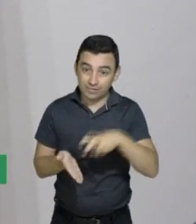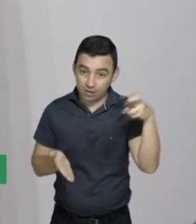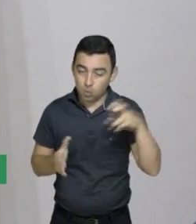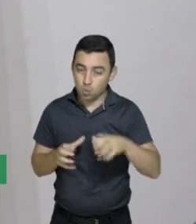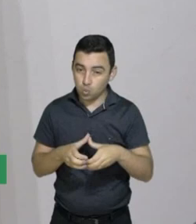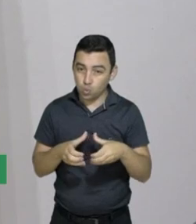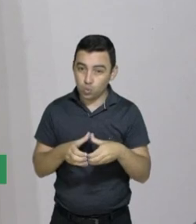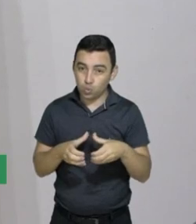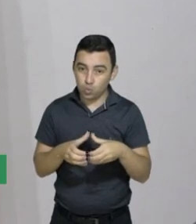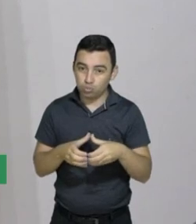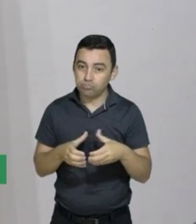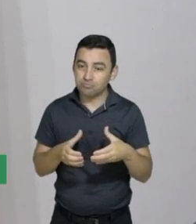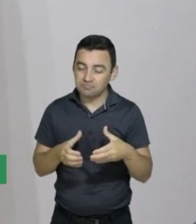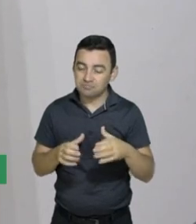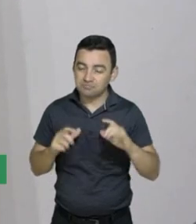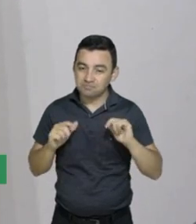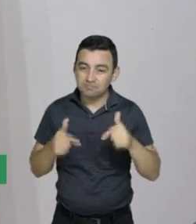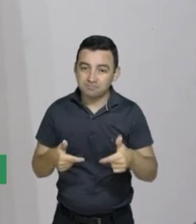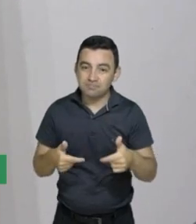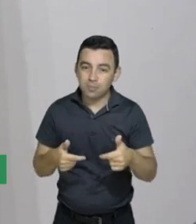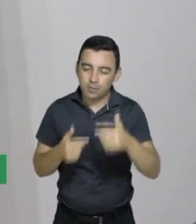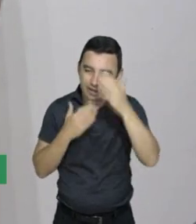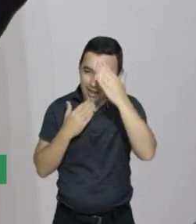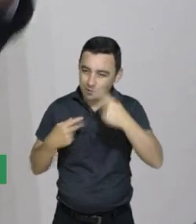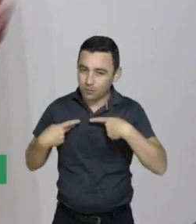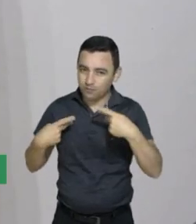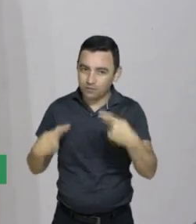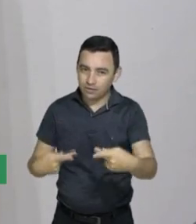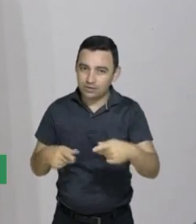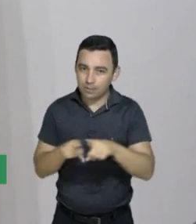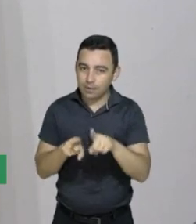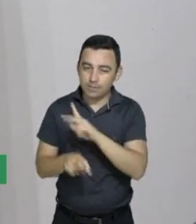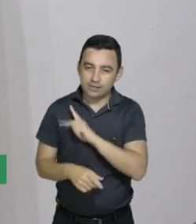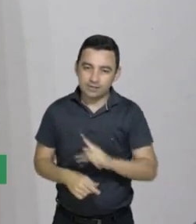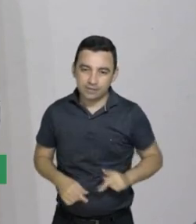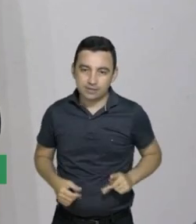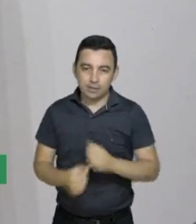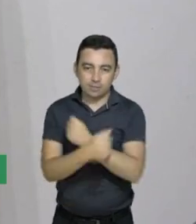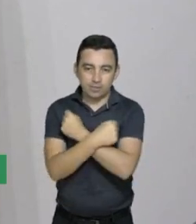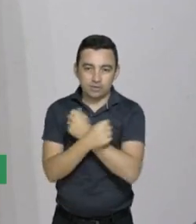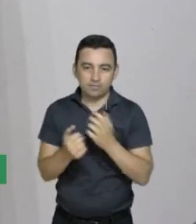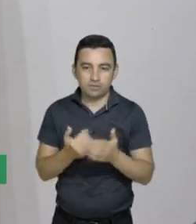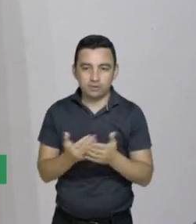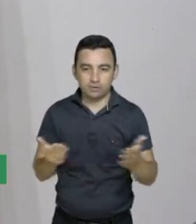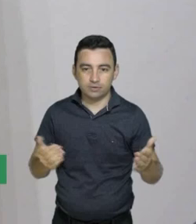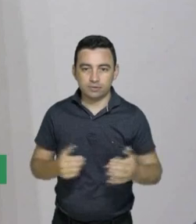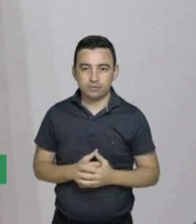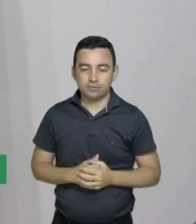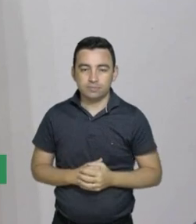muito bem elaborada Obrigado pelo convite Obrigado Presidente um grande abraço a todos